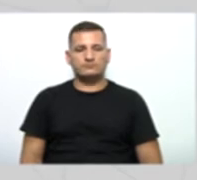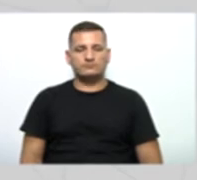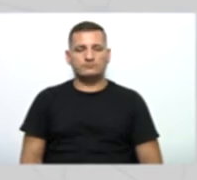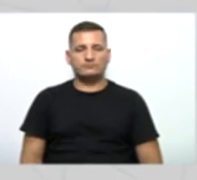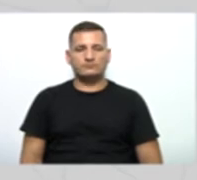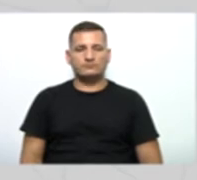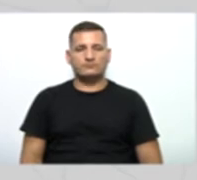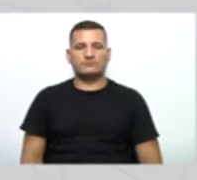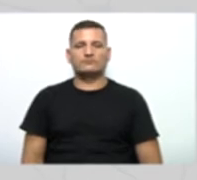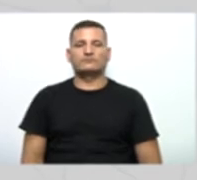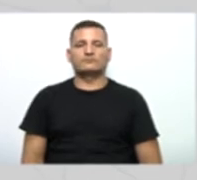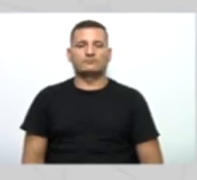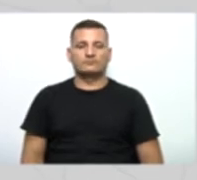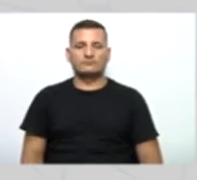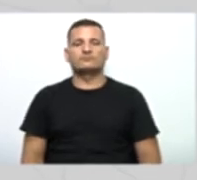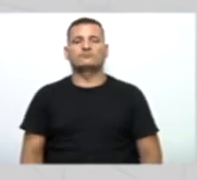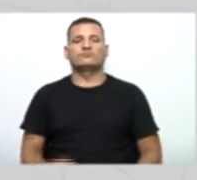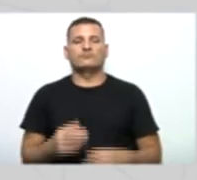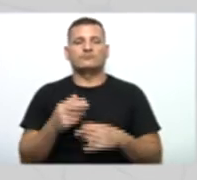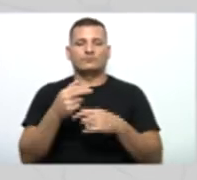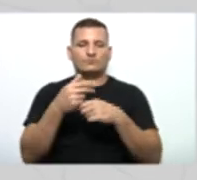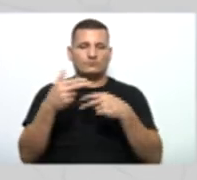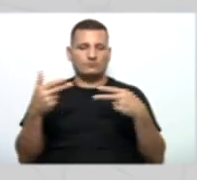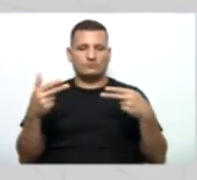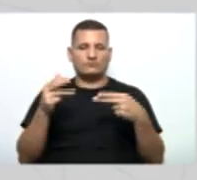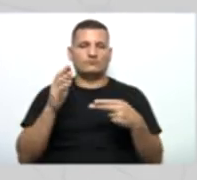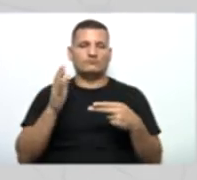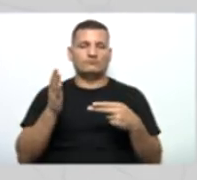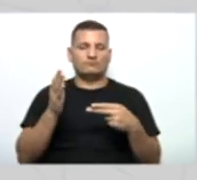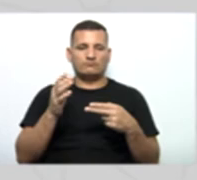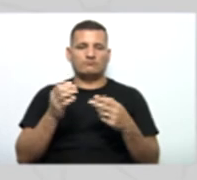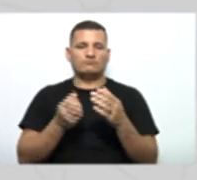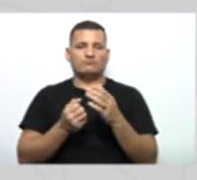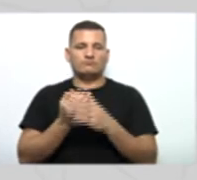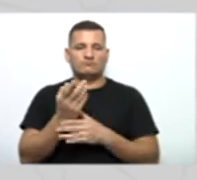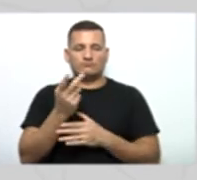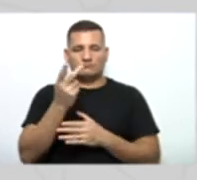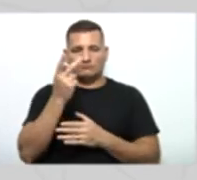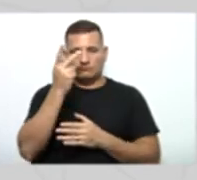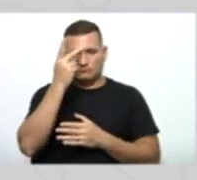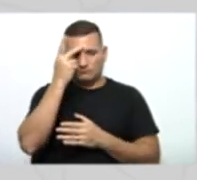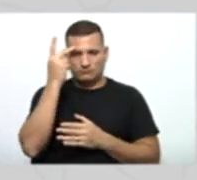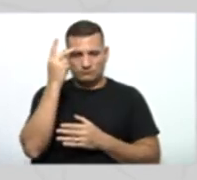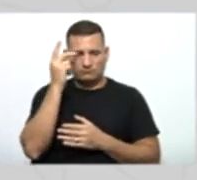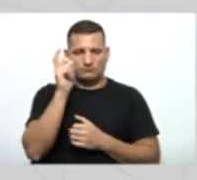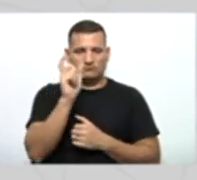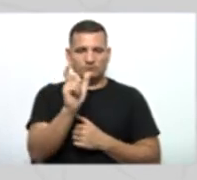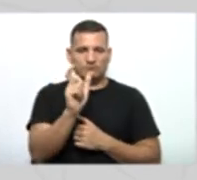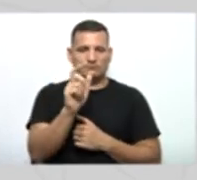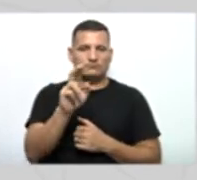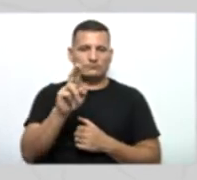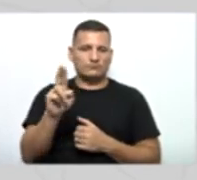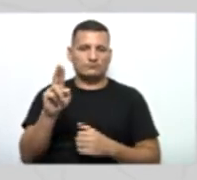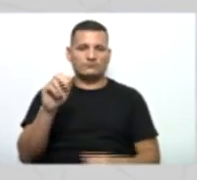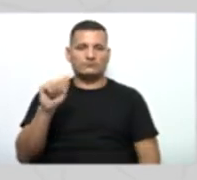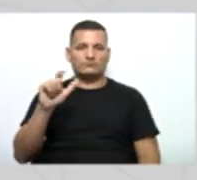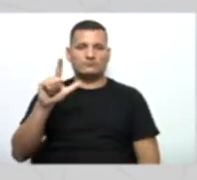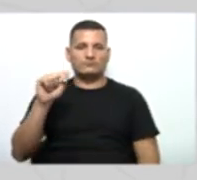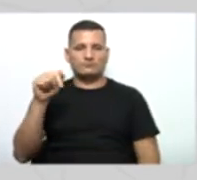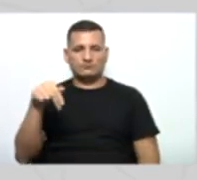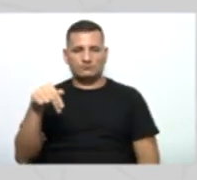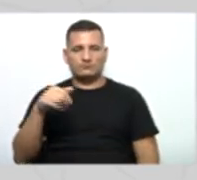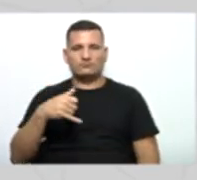eu criei o meu objeto aqui genérico chamado pessoa, cujo nome desse objeto é Alan e a